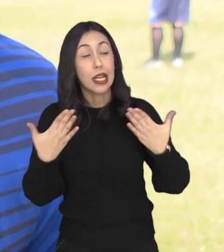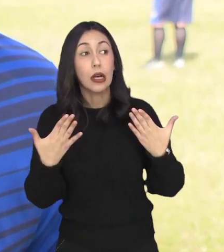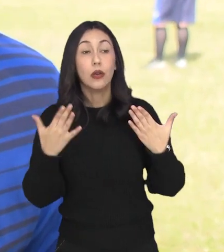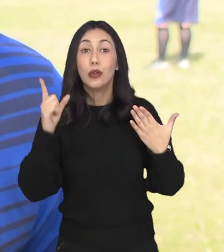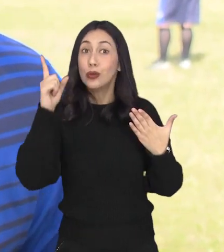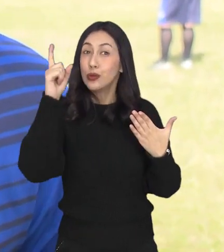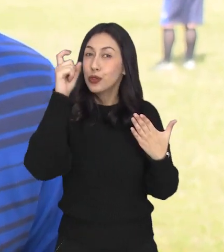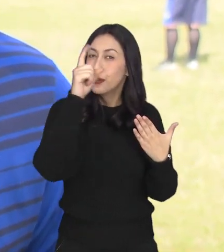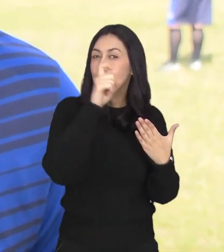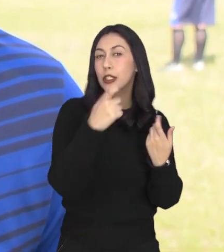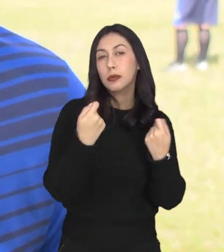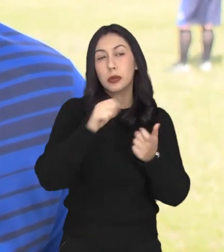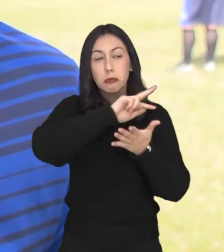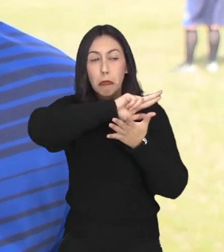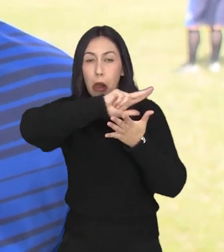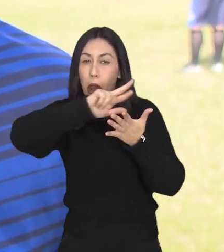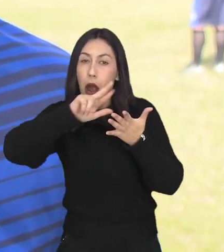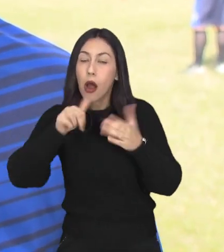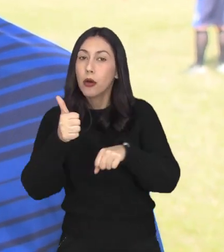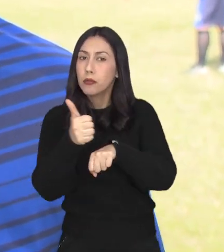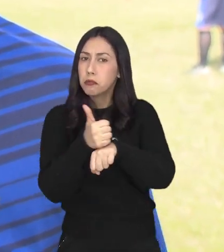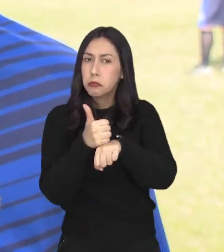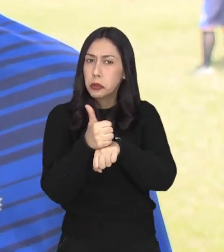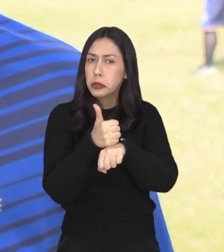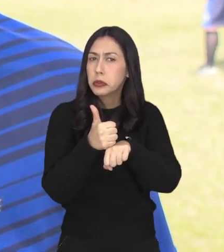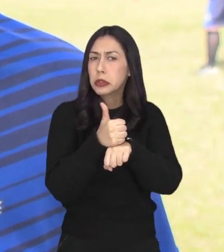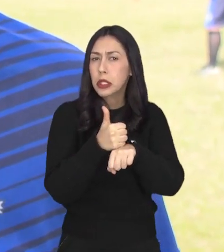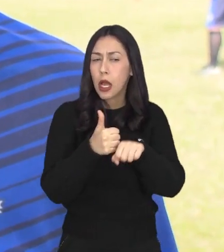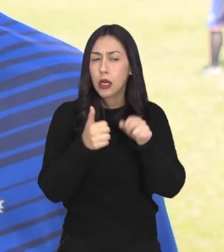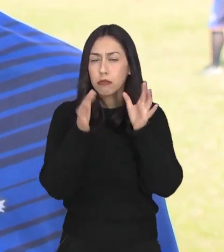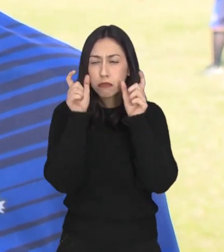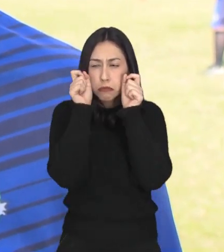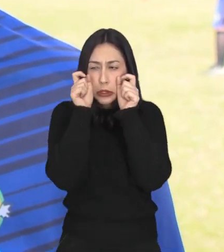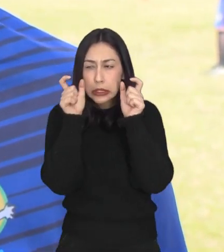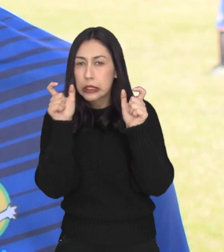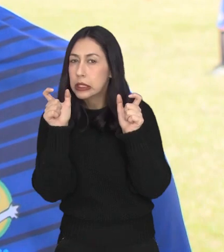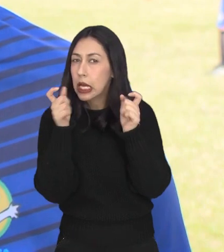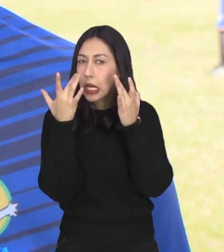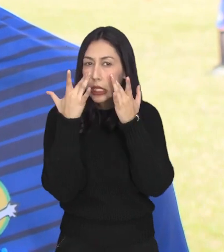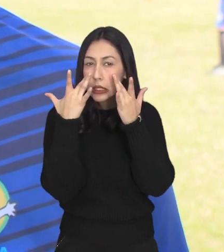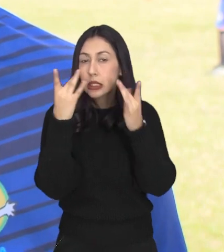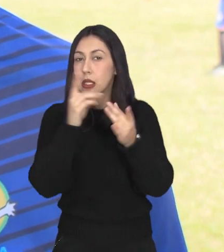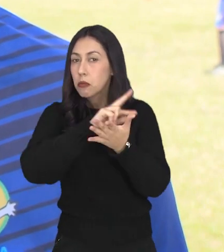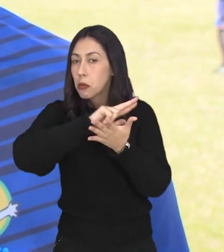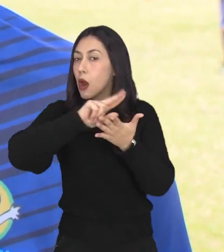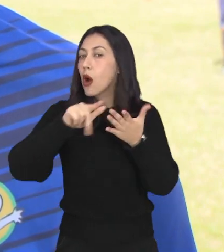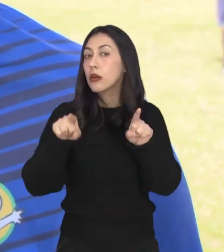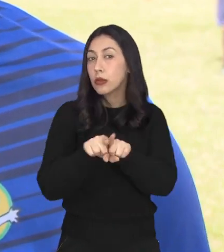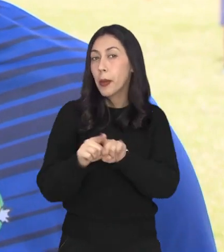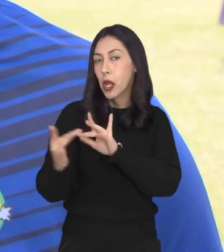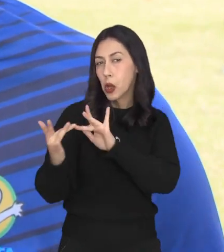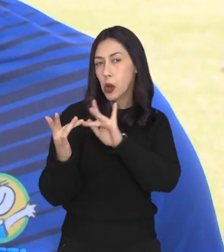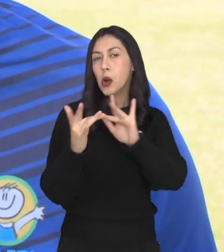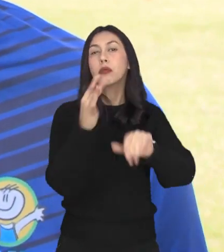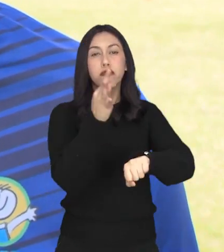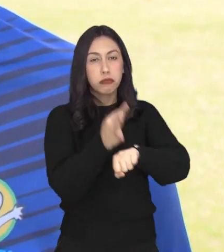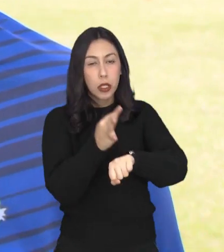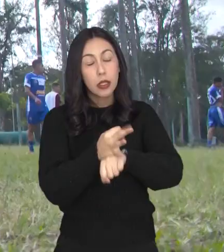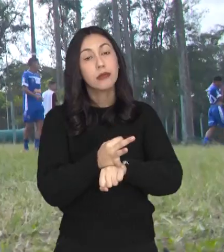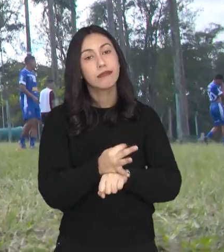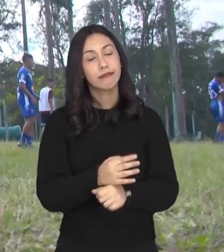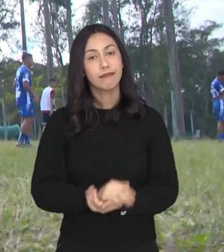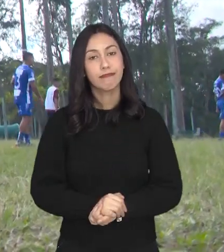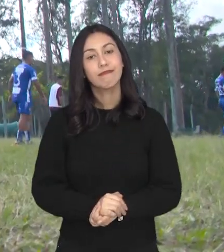bem complexa onde o profissional que está na área tem que estar atenado às situações e bem alinhado com o